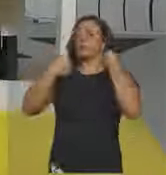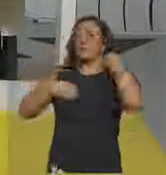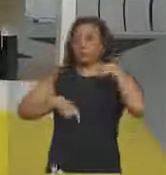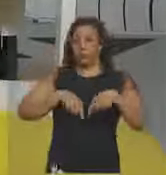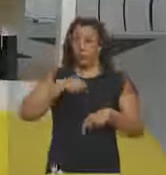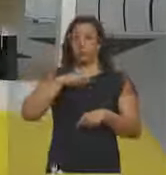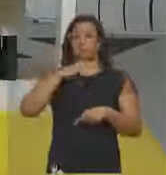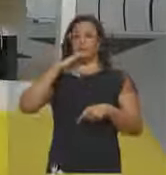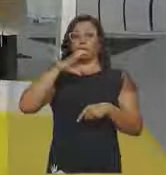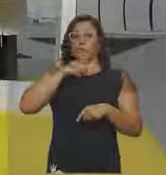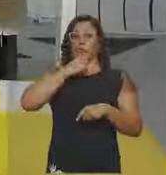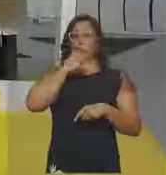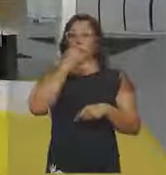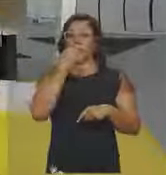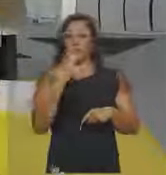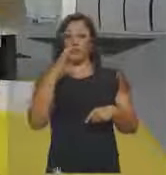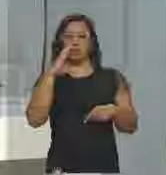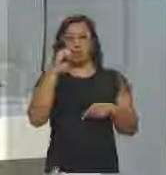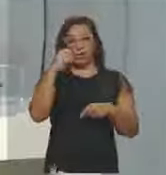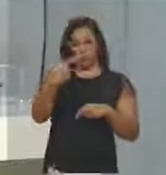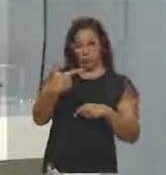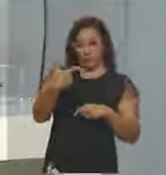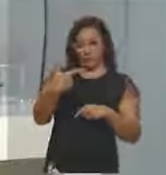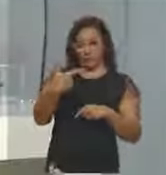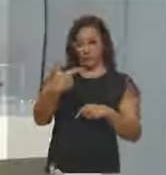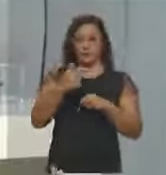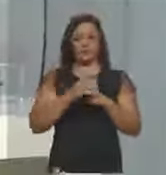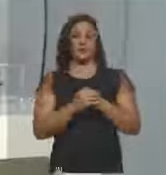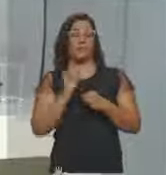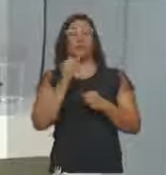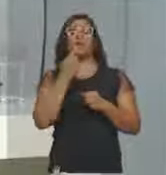sistema circulatório, ele é constituído de